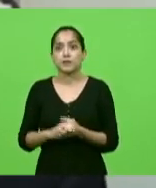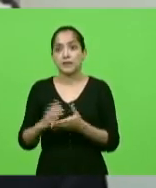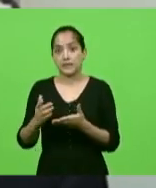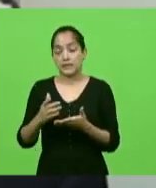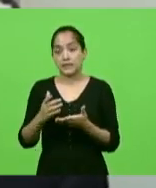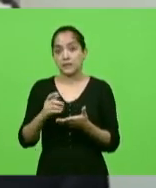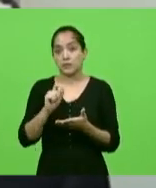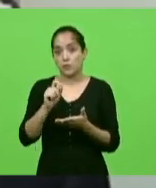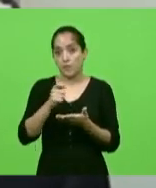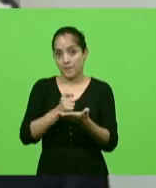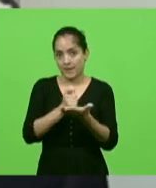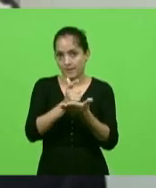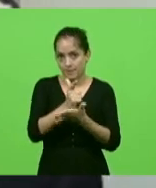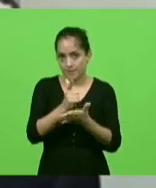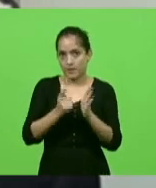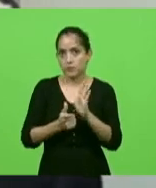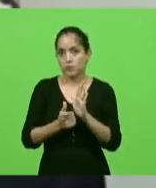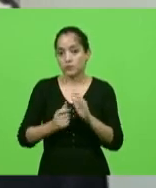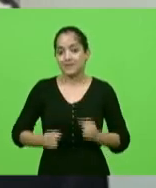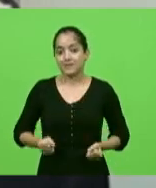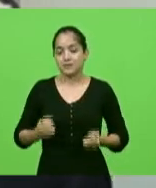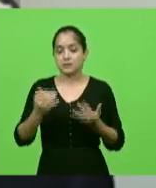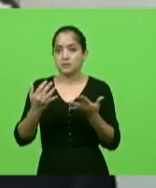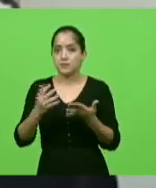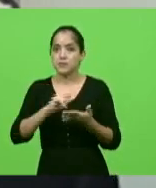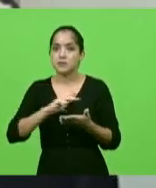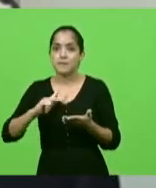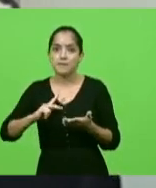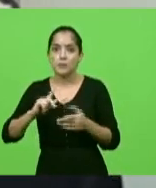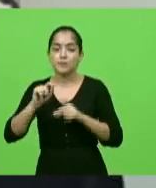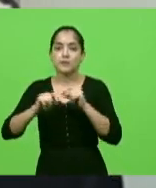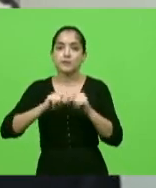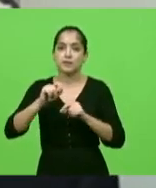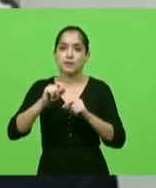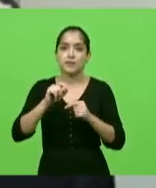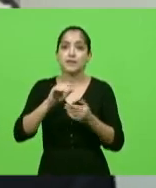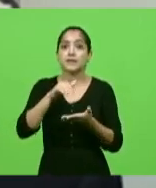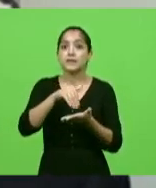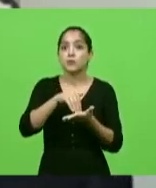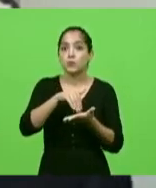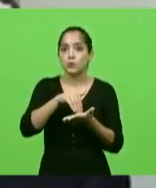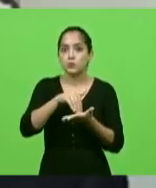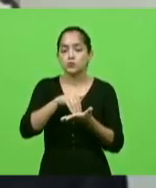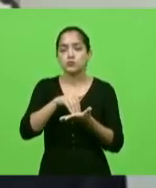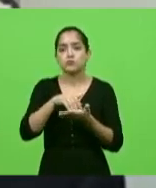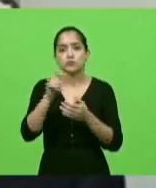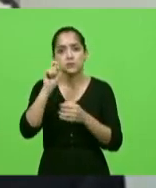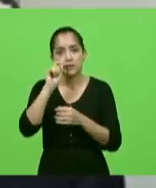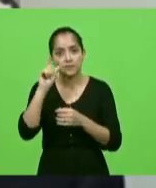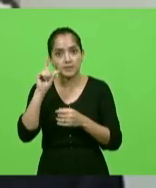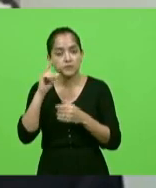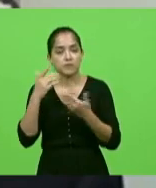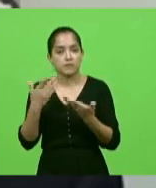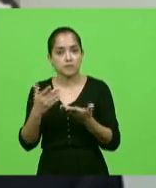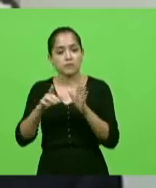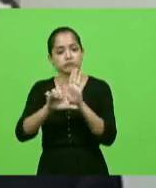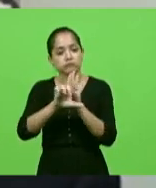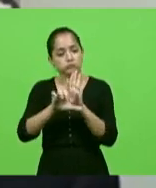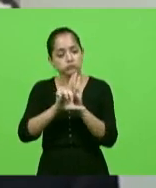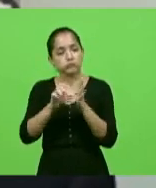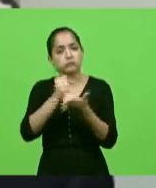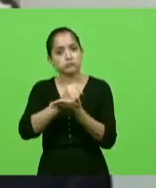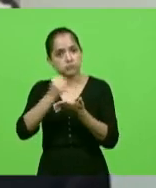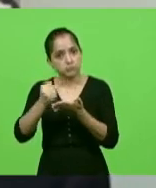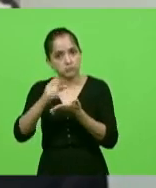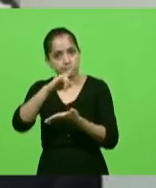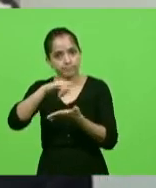haja visto que o pagamento da despesa pública pressupõe que este último também tem observado as condições legais e